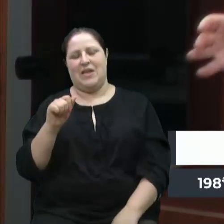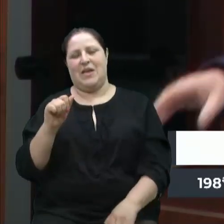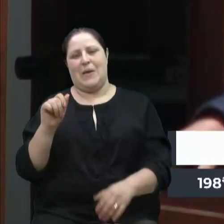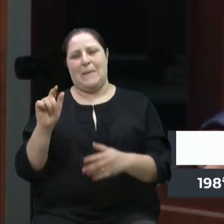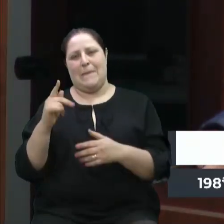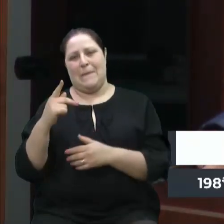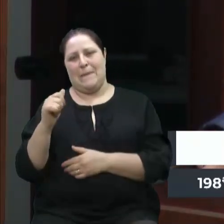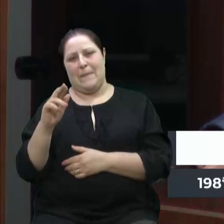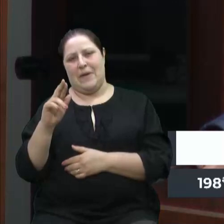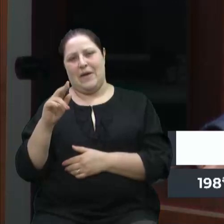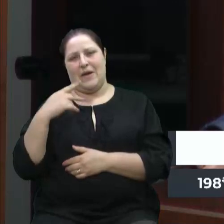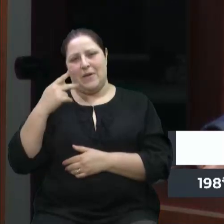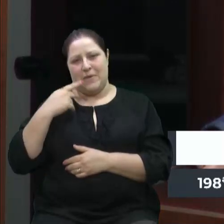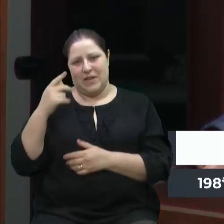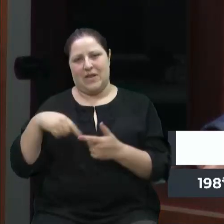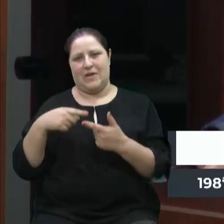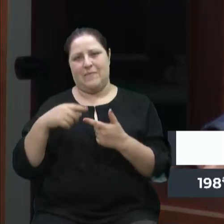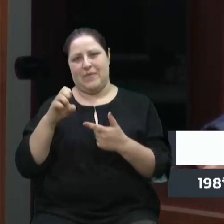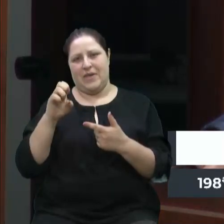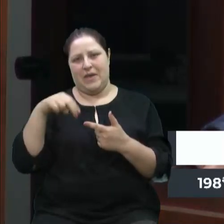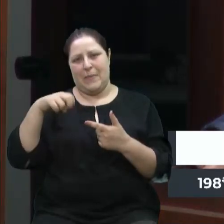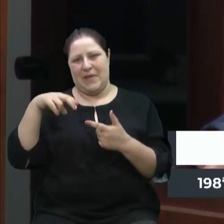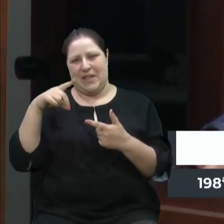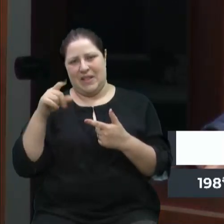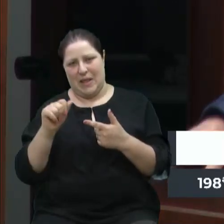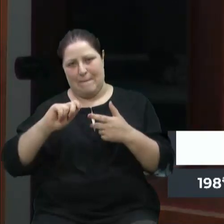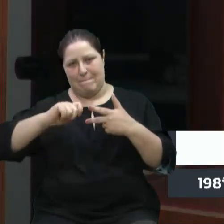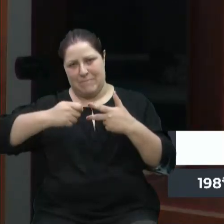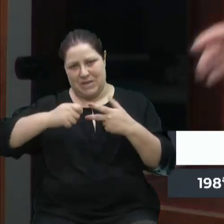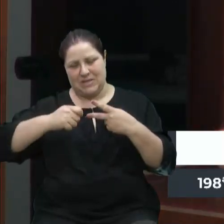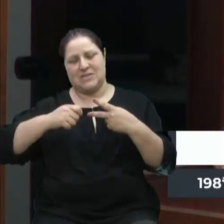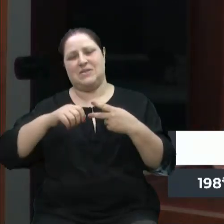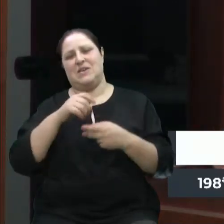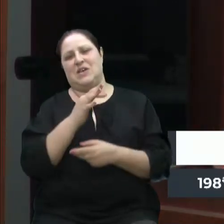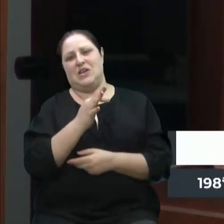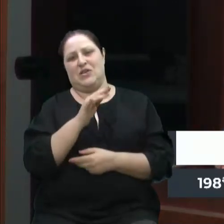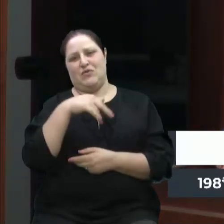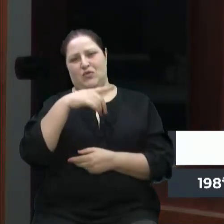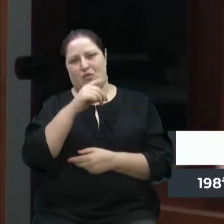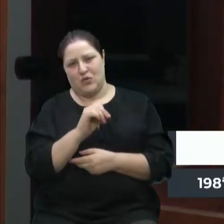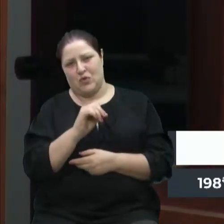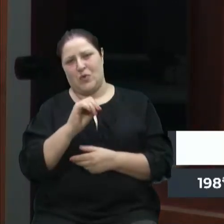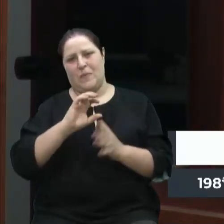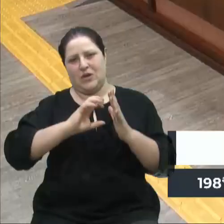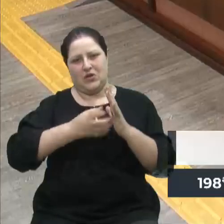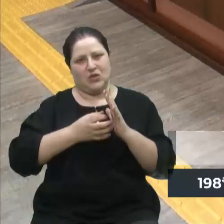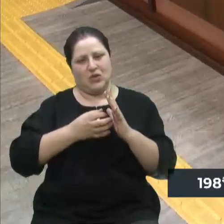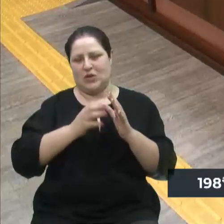fundo partidário não permitirão praticamente em nada a renovação na política. Obrigado, senhora presidente. Obrigada.